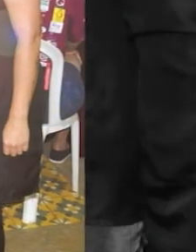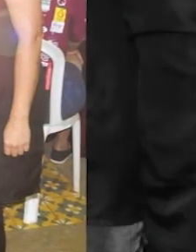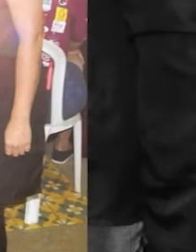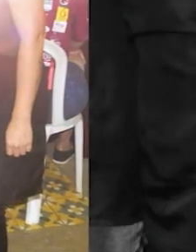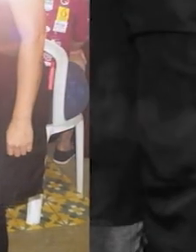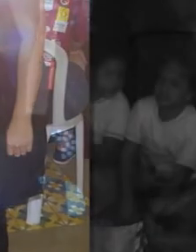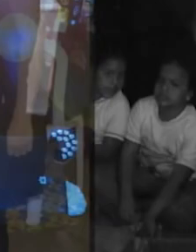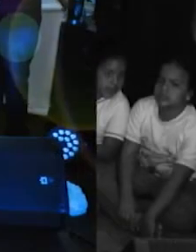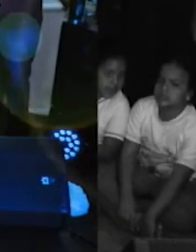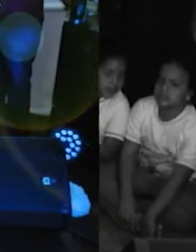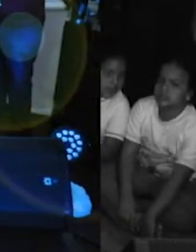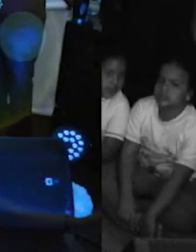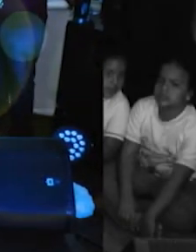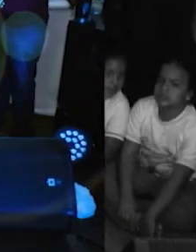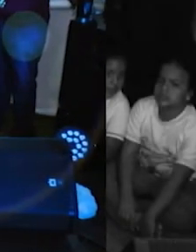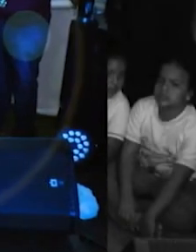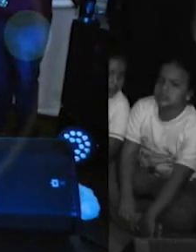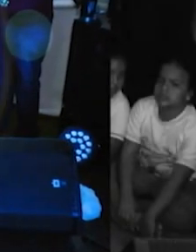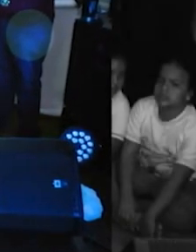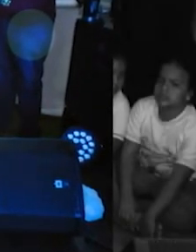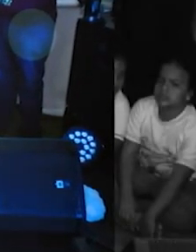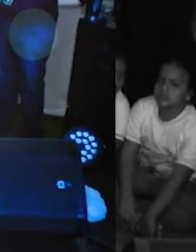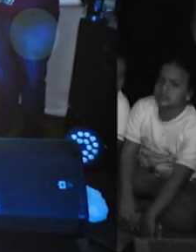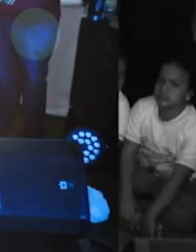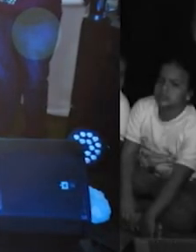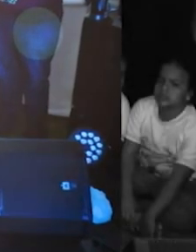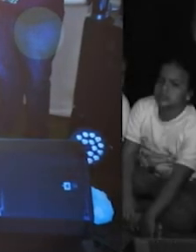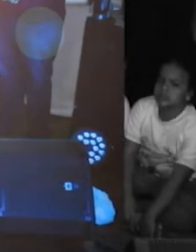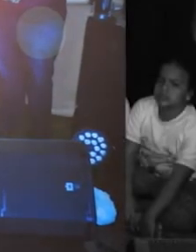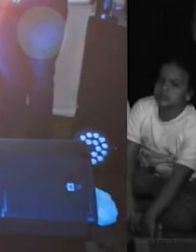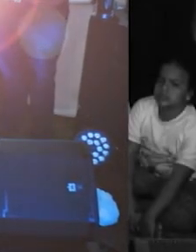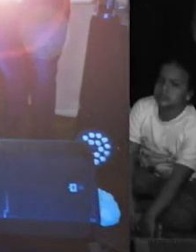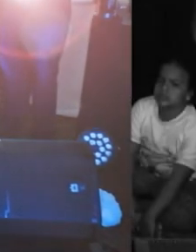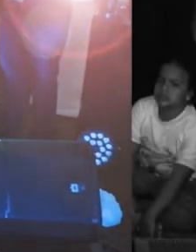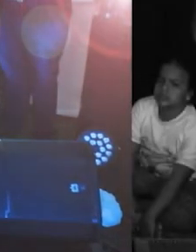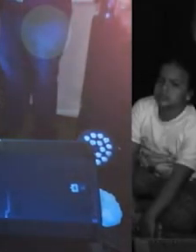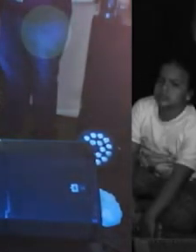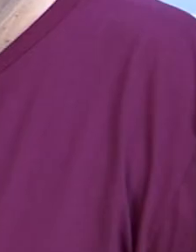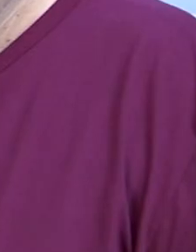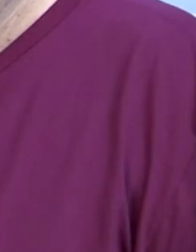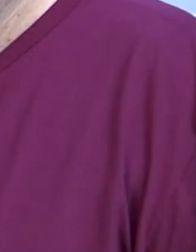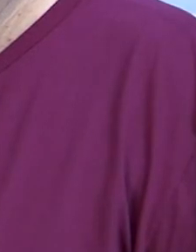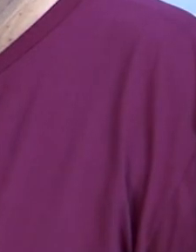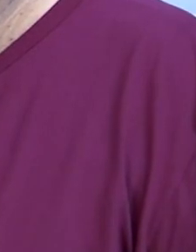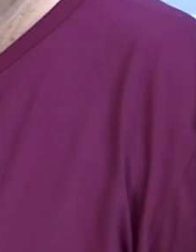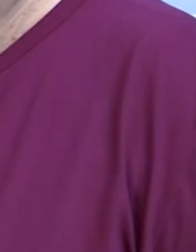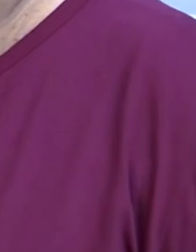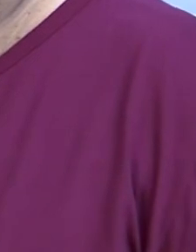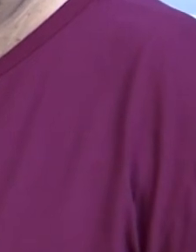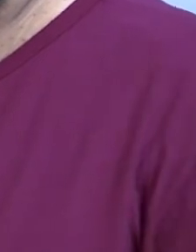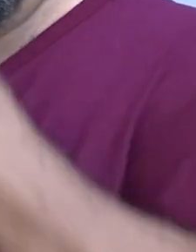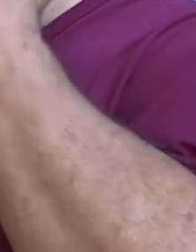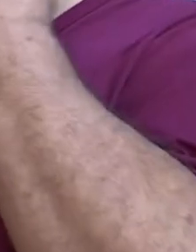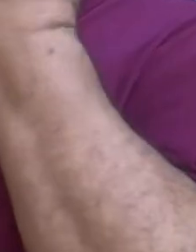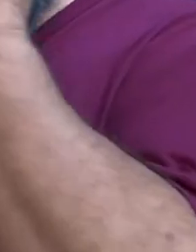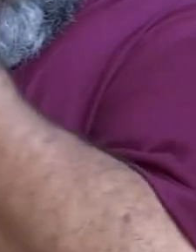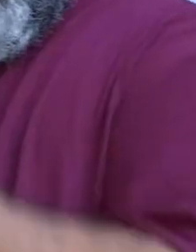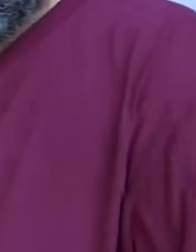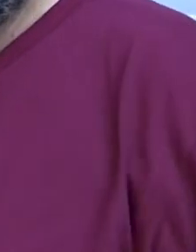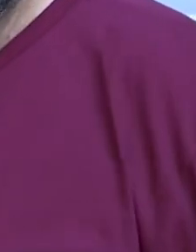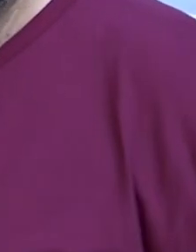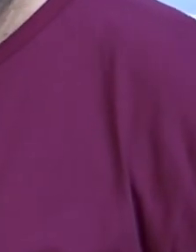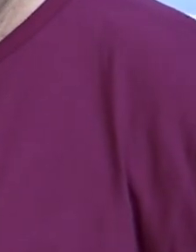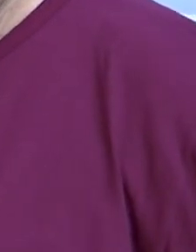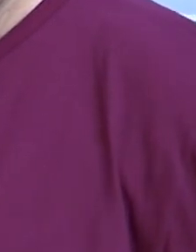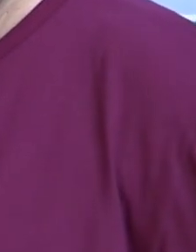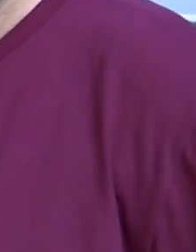as doações. Os eventos já contam, inclusive, com patrocinadores. A pessoa, quando ela vai, ela arca